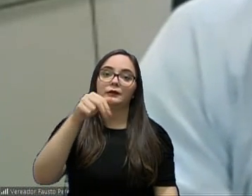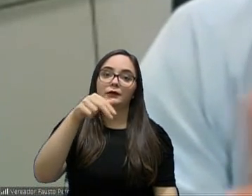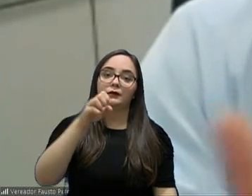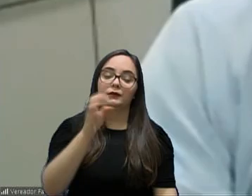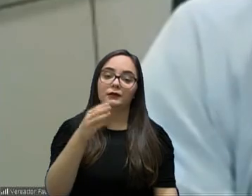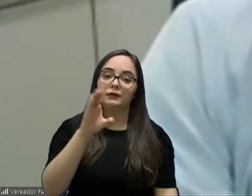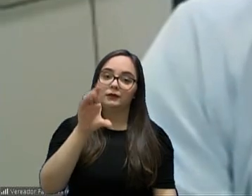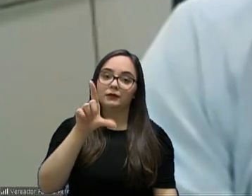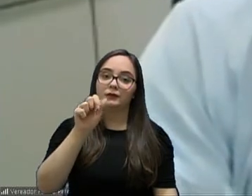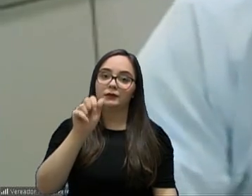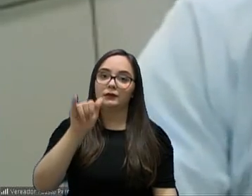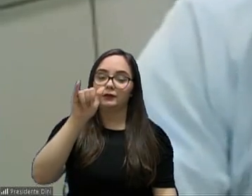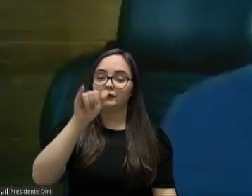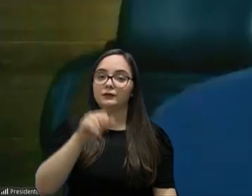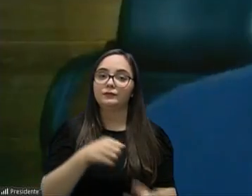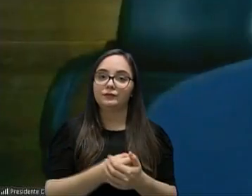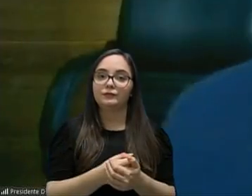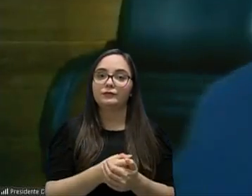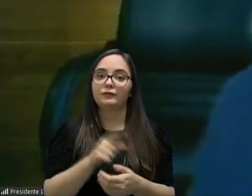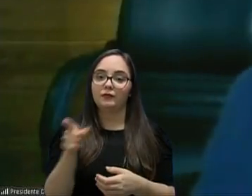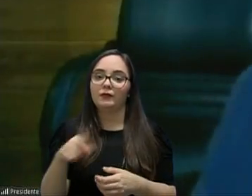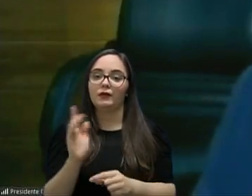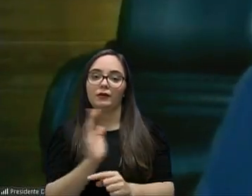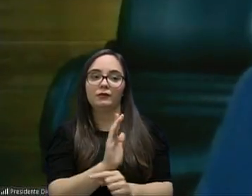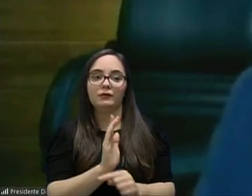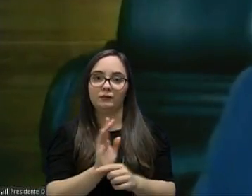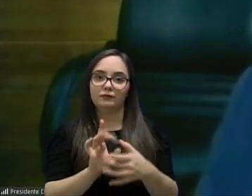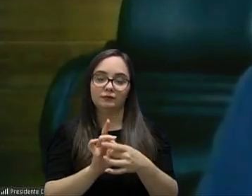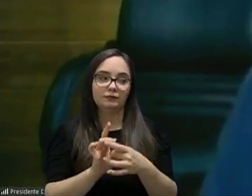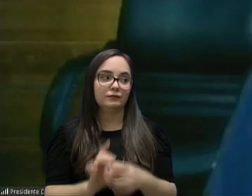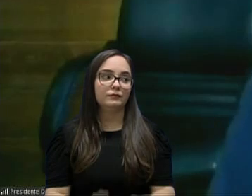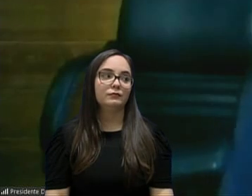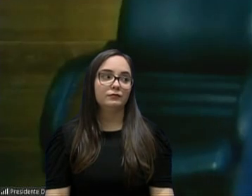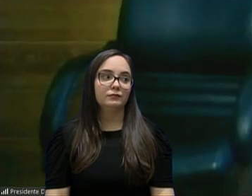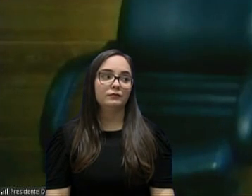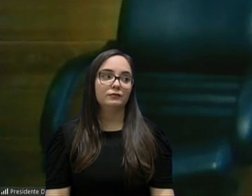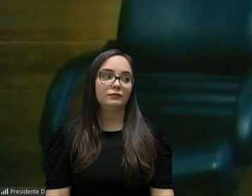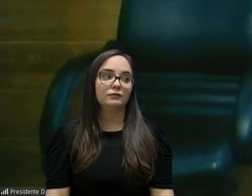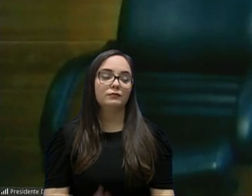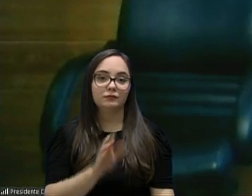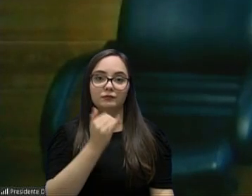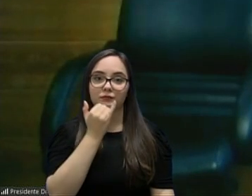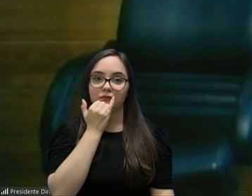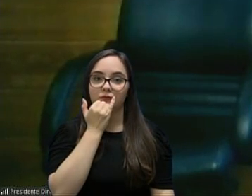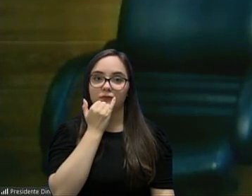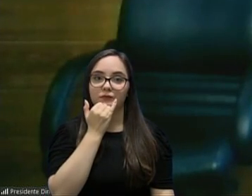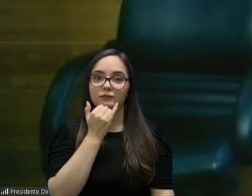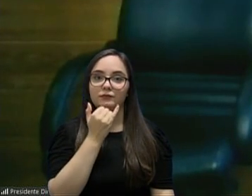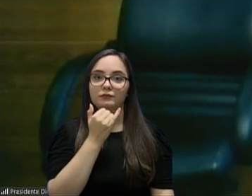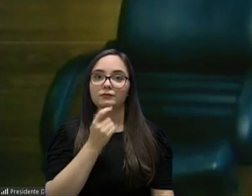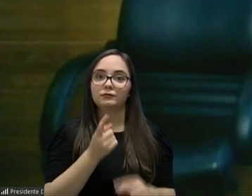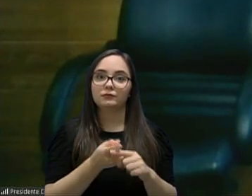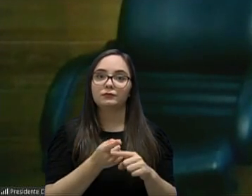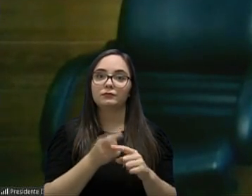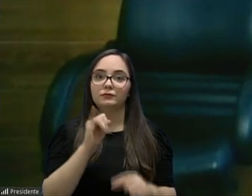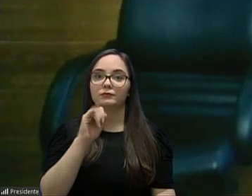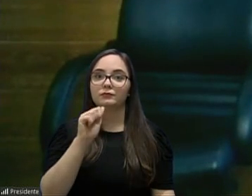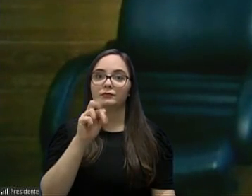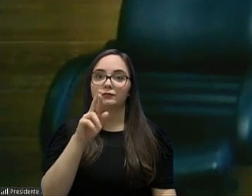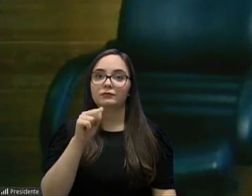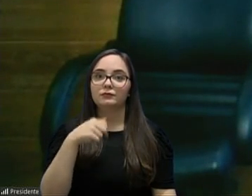aí pela Clave de Sol. Vereador Fausto, né? Oi. Perdoe, vereador Fausto. Eu acabei de chamar a atenção da vereadora Yara